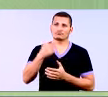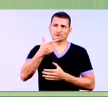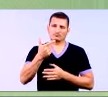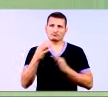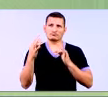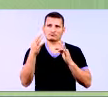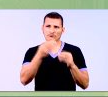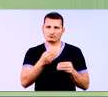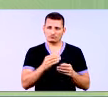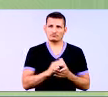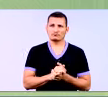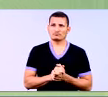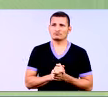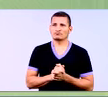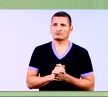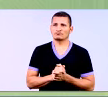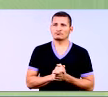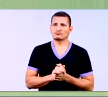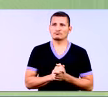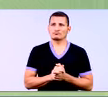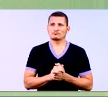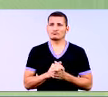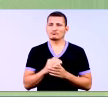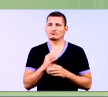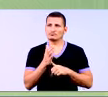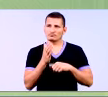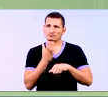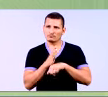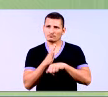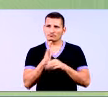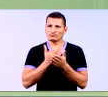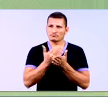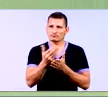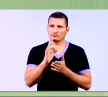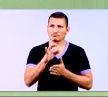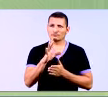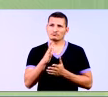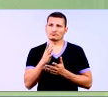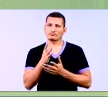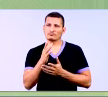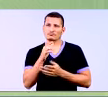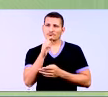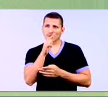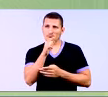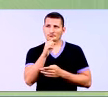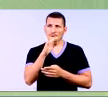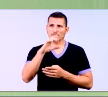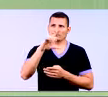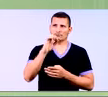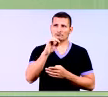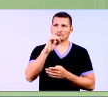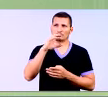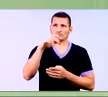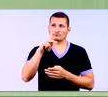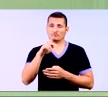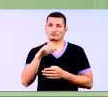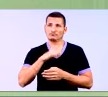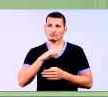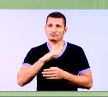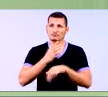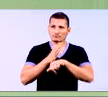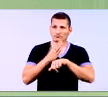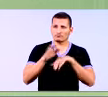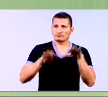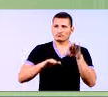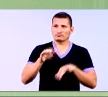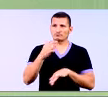só iniciam, ela tem o tempo de duração delas, baseado nesse clock. Então, tem atividade que depende da outra, ela só vai começar